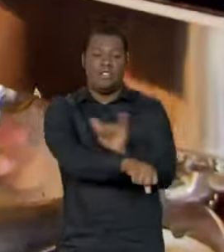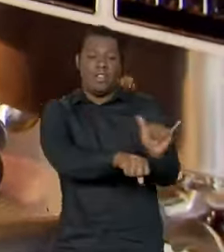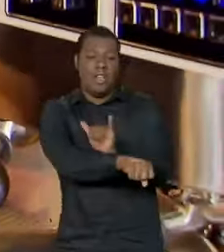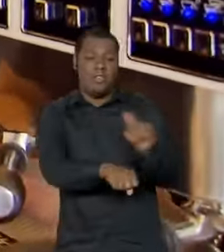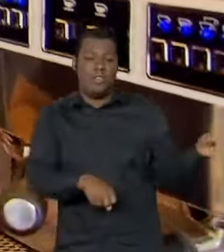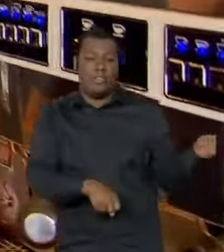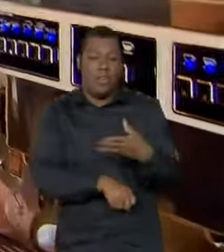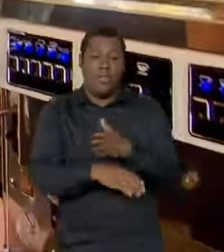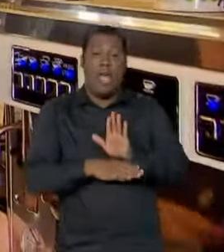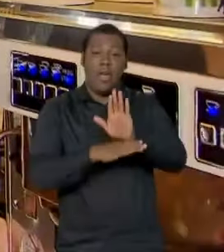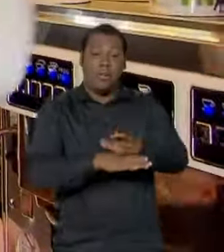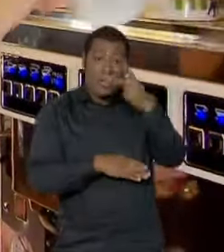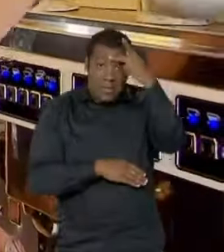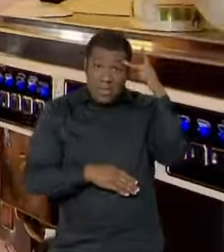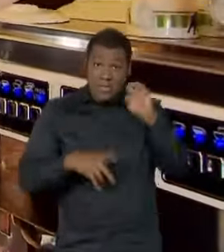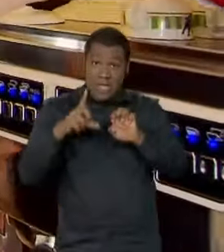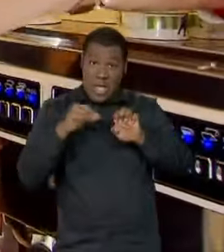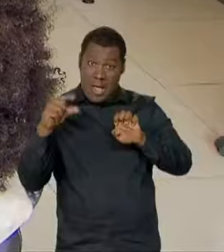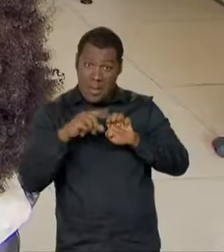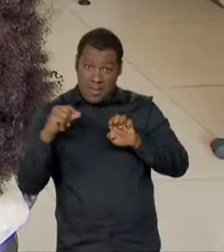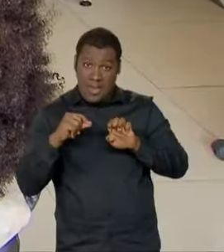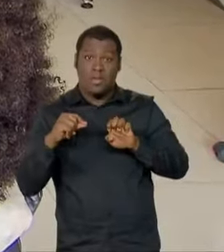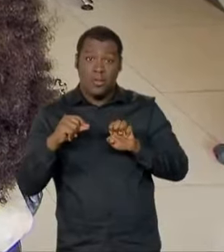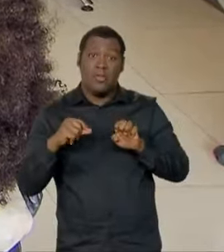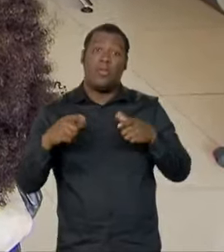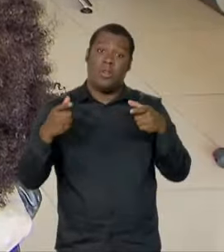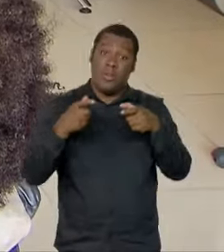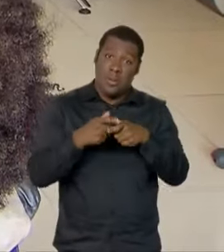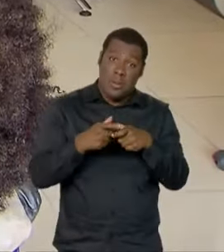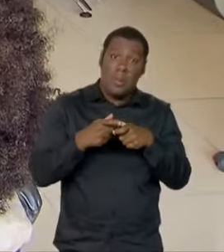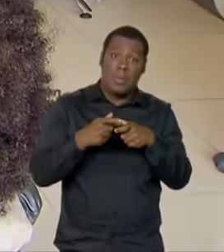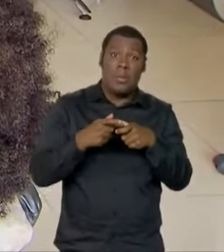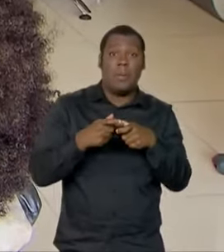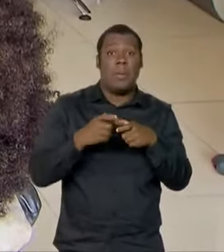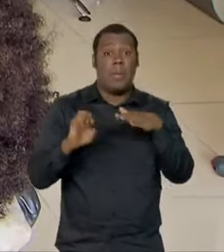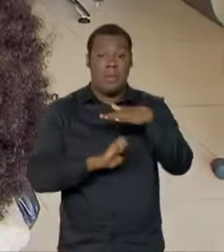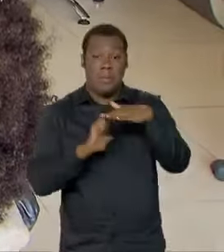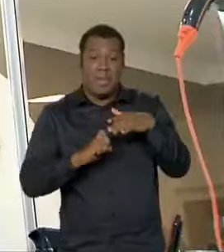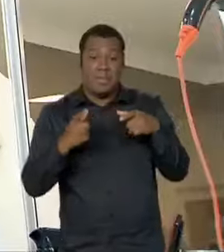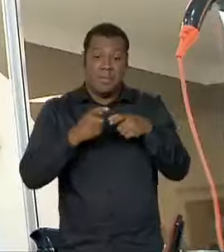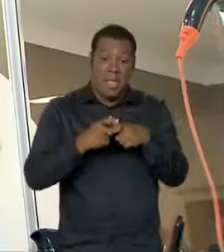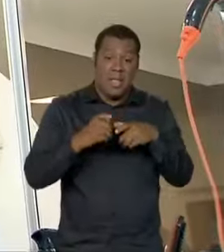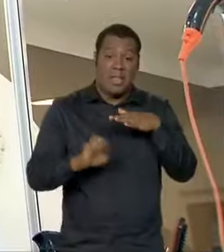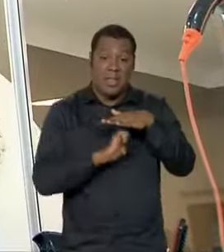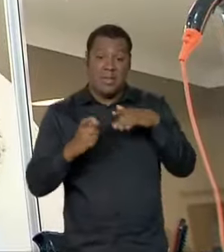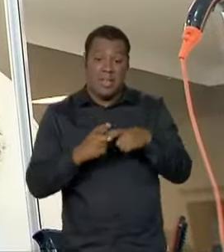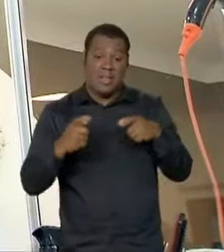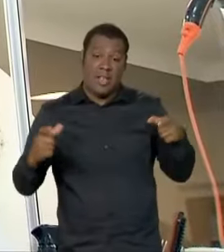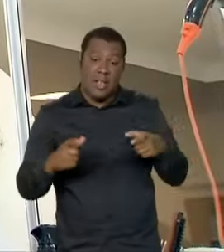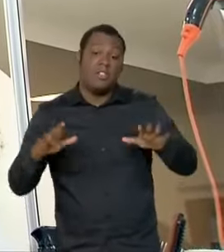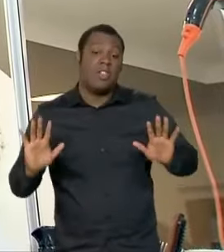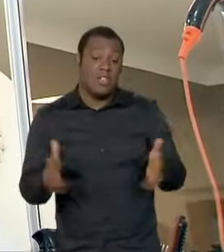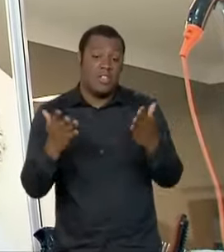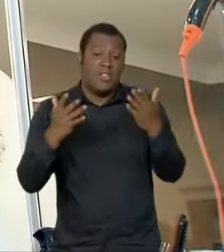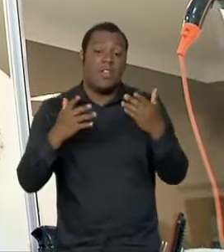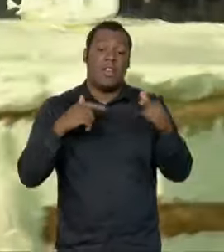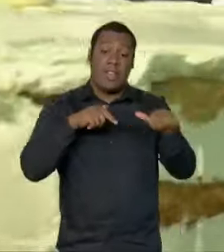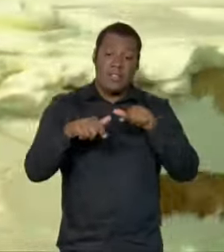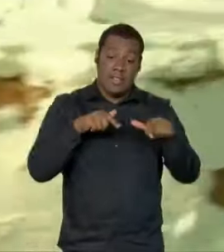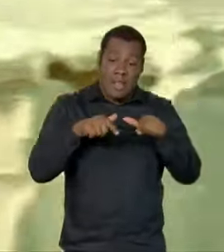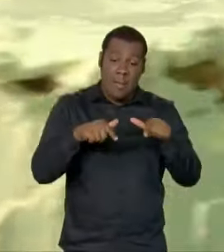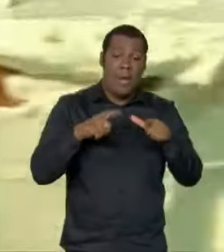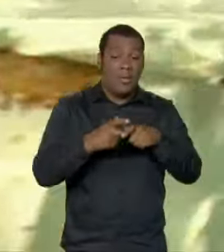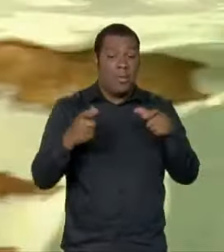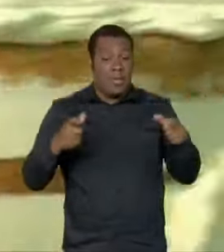para microempreendedores individuais, micro e pequenas empresas, para estimular a geração de emprego e renda, além